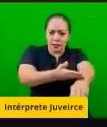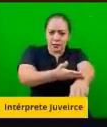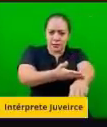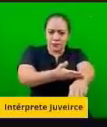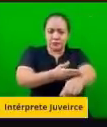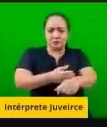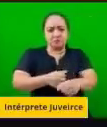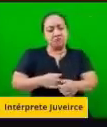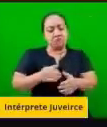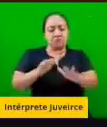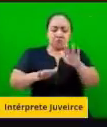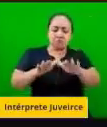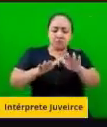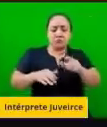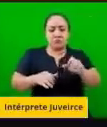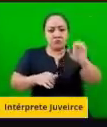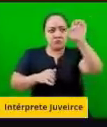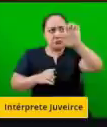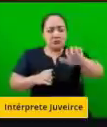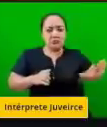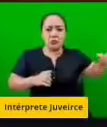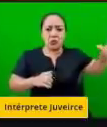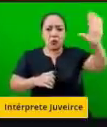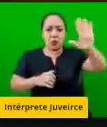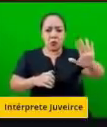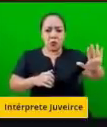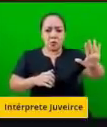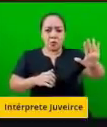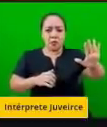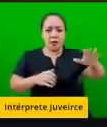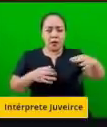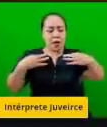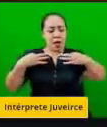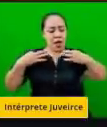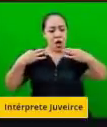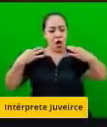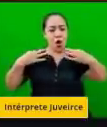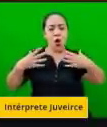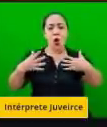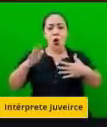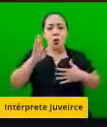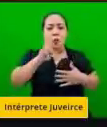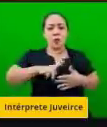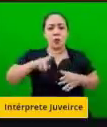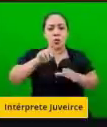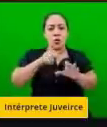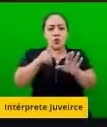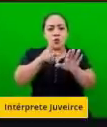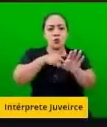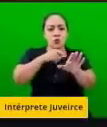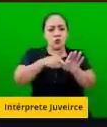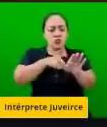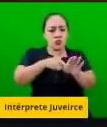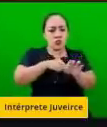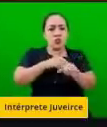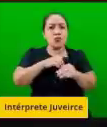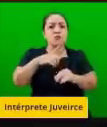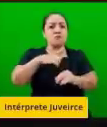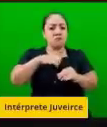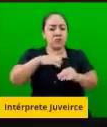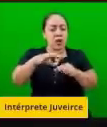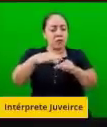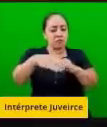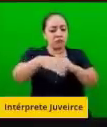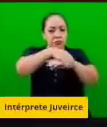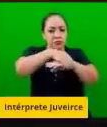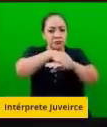nós podemos afirmar isso pelas suas vestes e por ele estar calçado. E esse homem, como a gente pode observar,